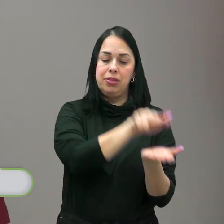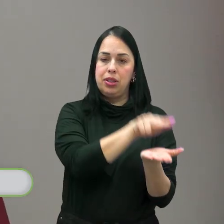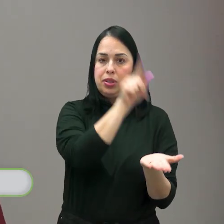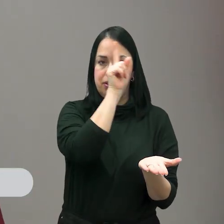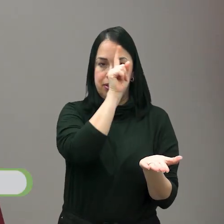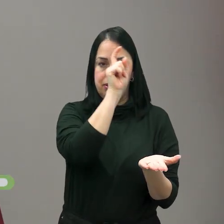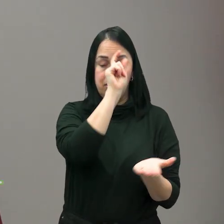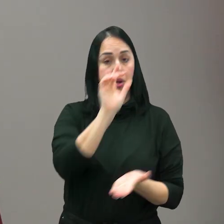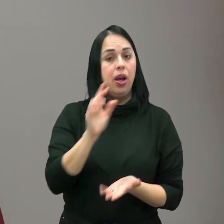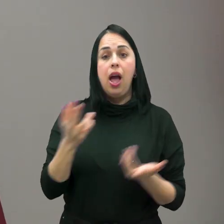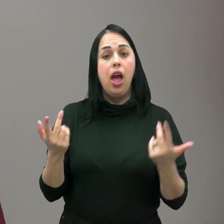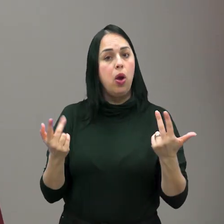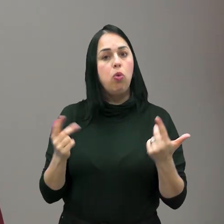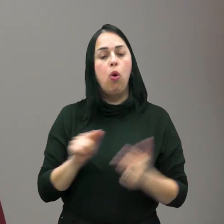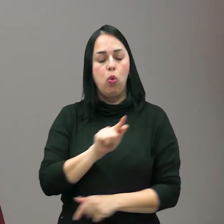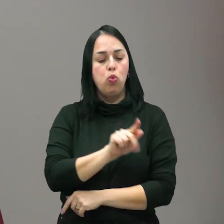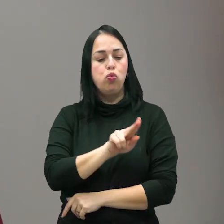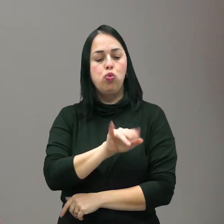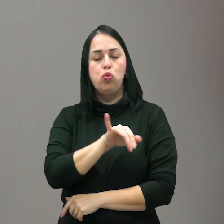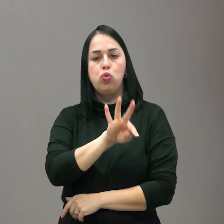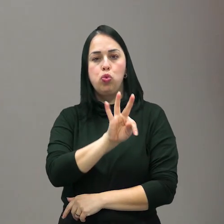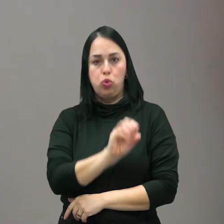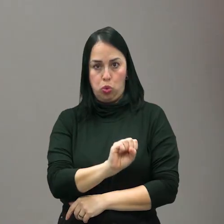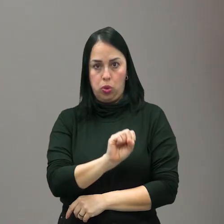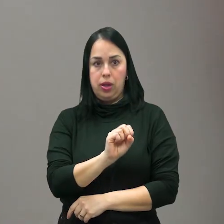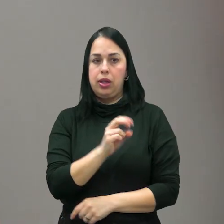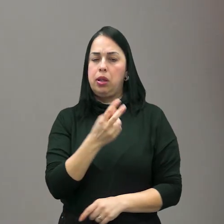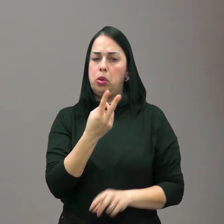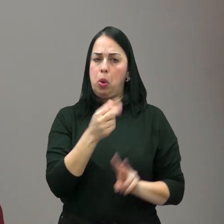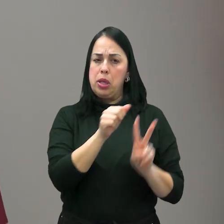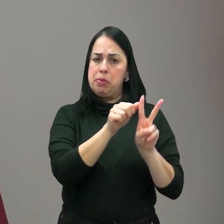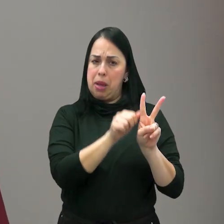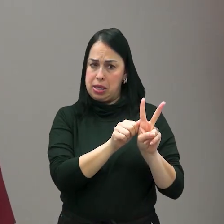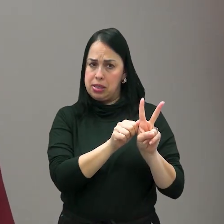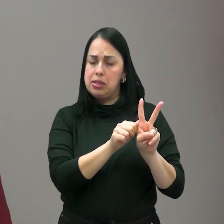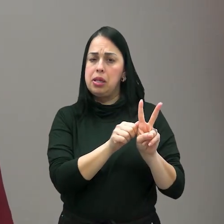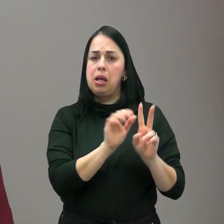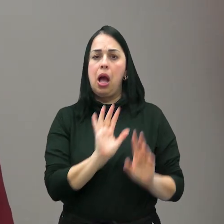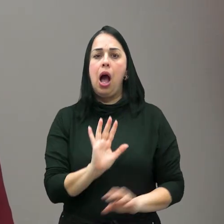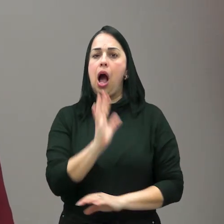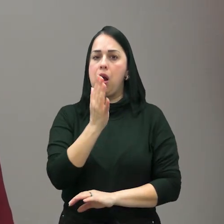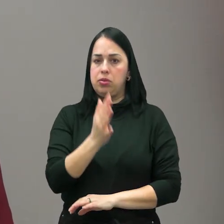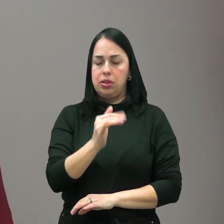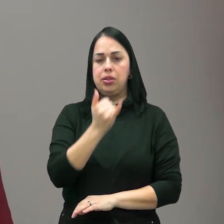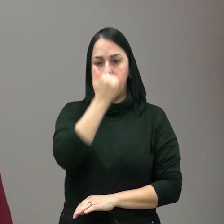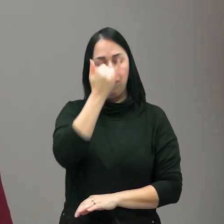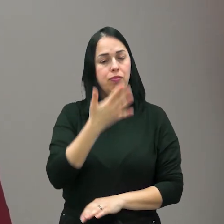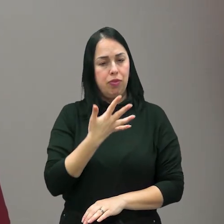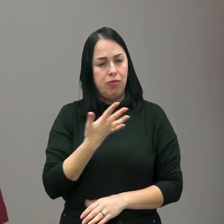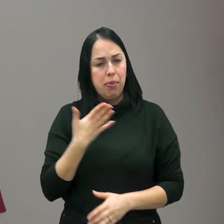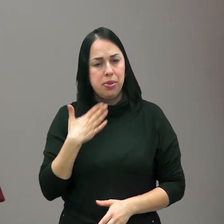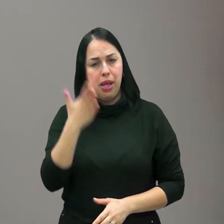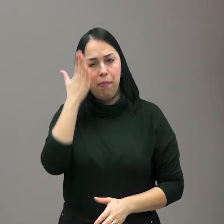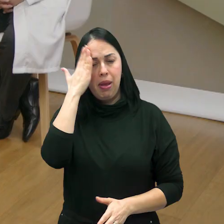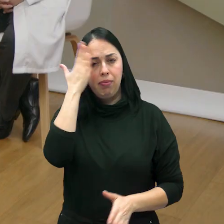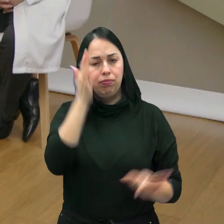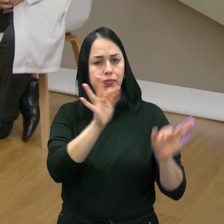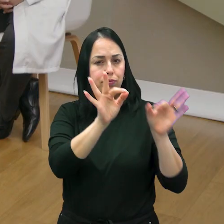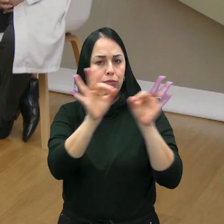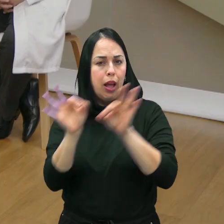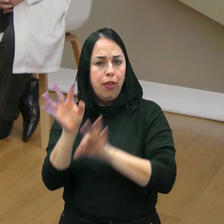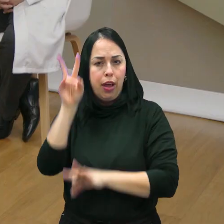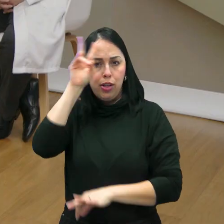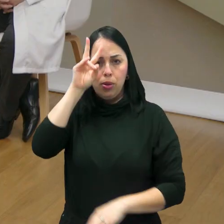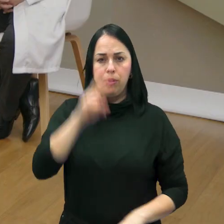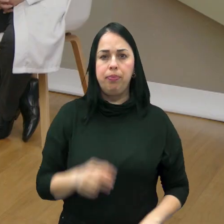atendimento hospitalar. Foi o caso do Guto, que há mais ou menos 2 meses sofreu um acidente. Vamos conhecer a